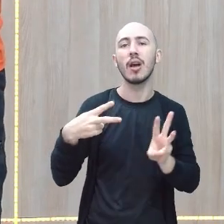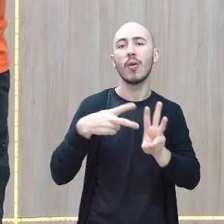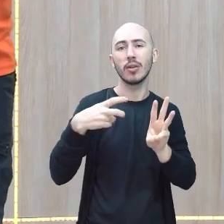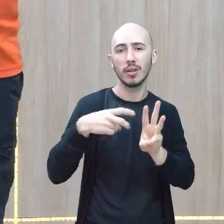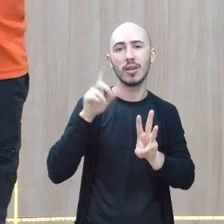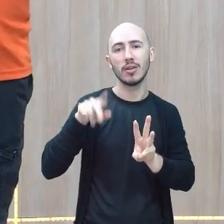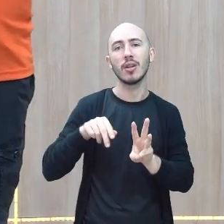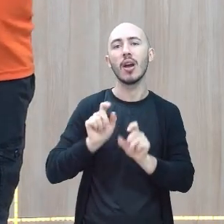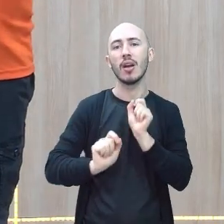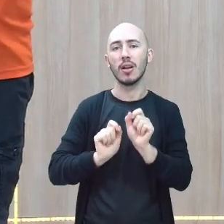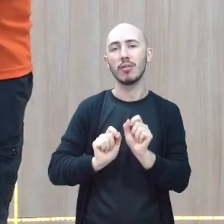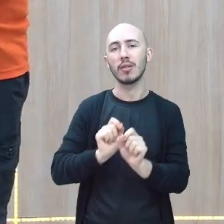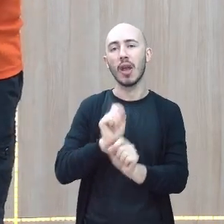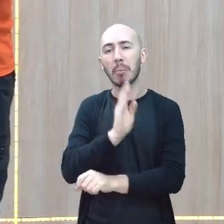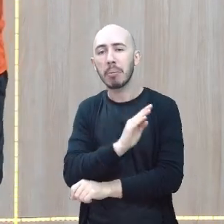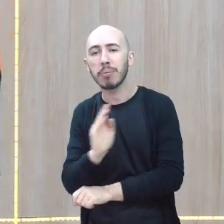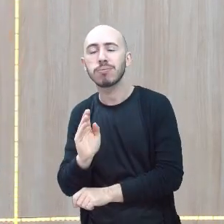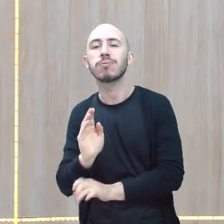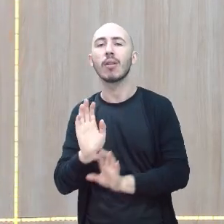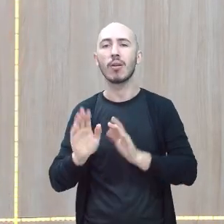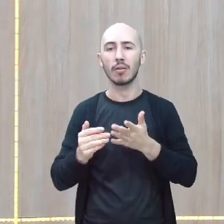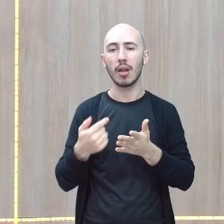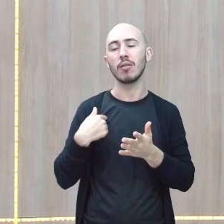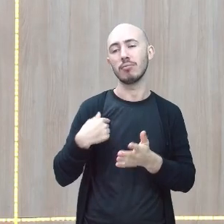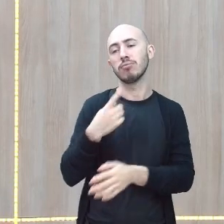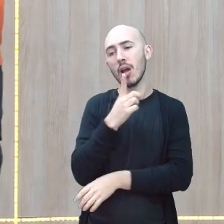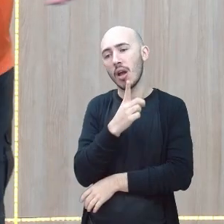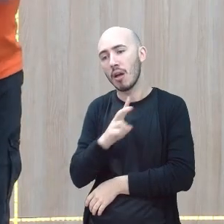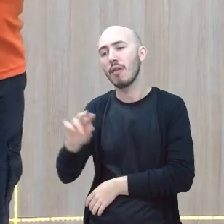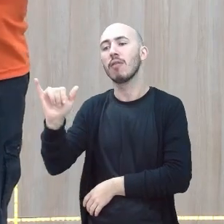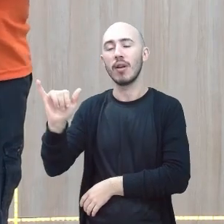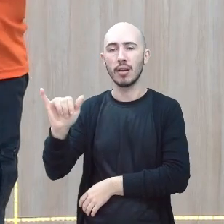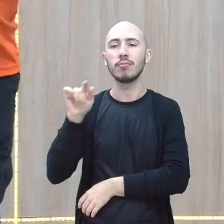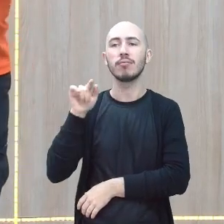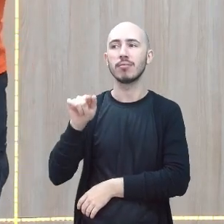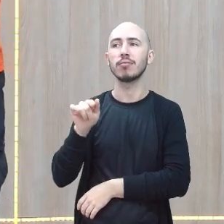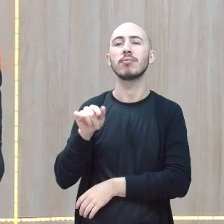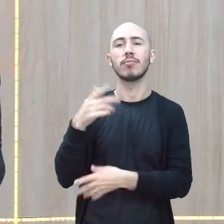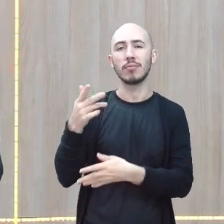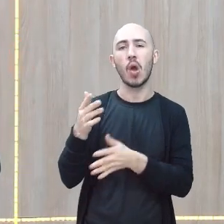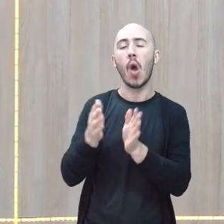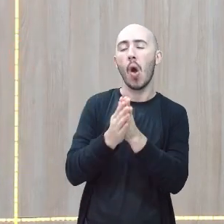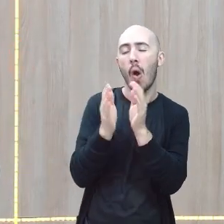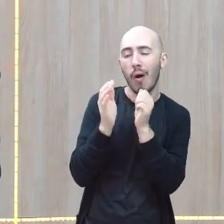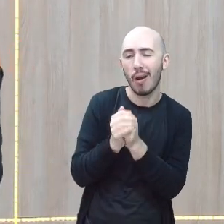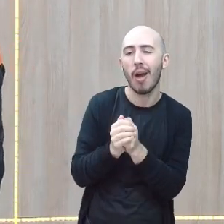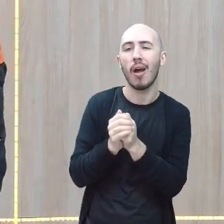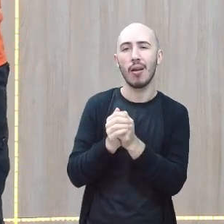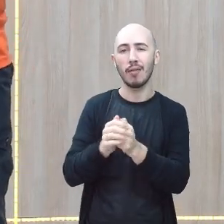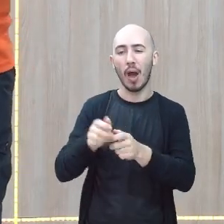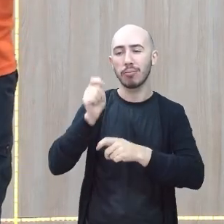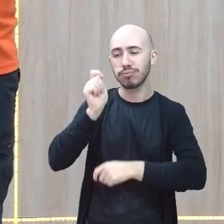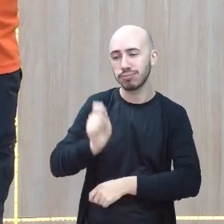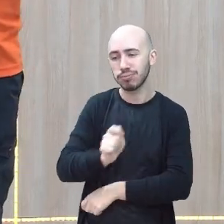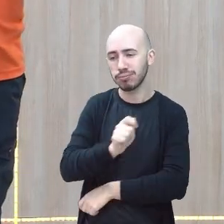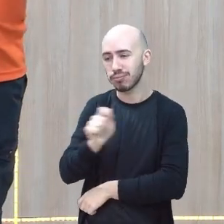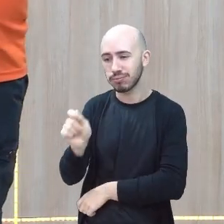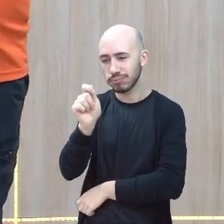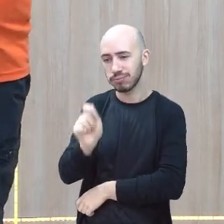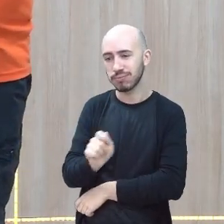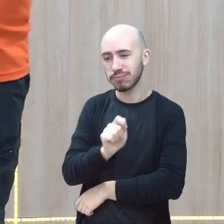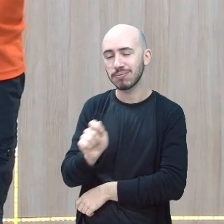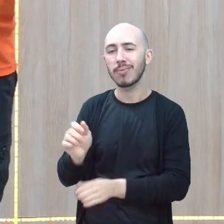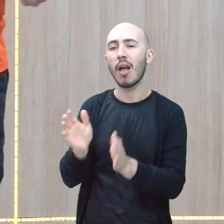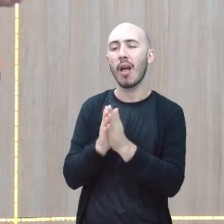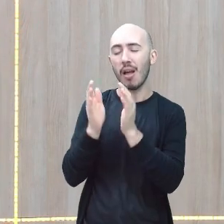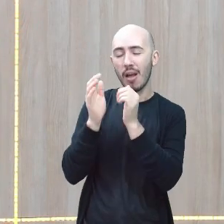benzedeira. Então a gente ia, né, para a casa de vó, professor, e lá ela fazia uma reza, né, com os galhos de pião, de arruda. E